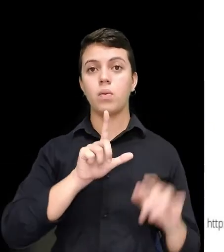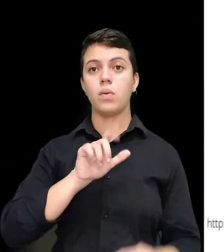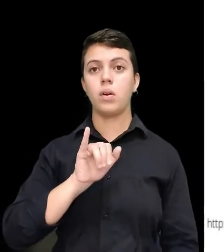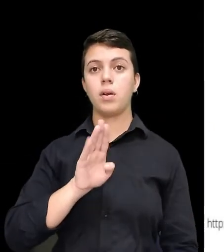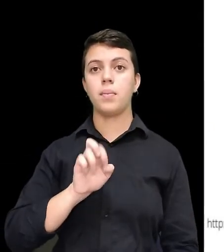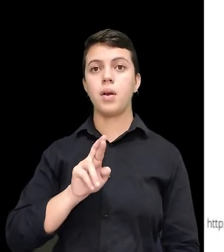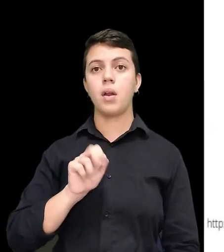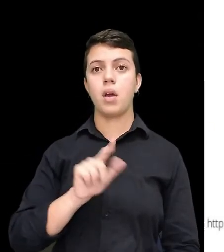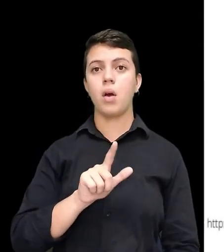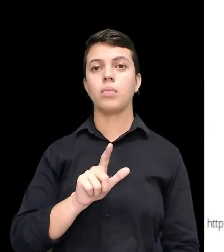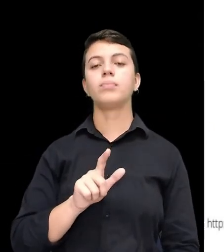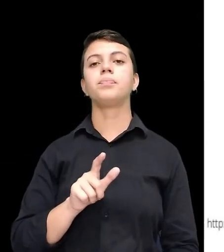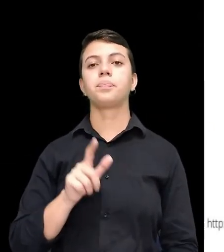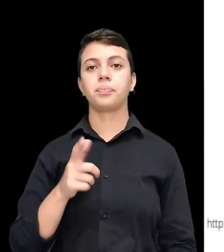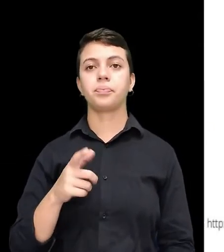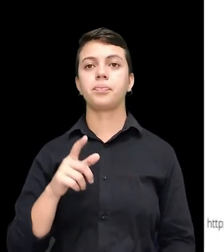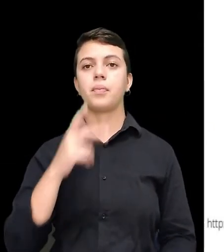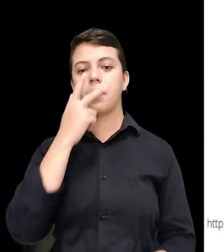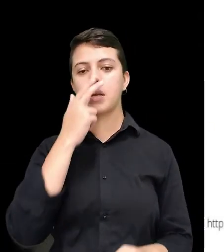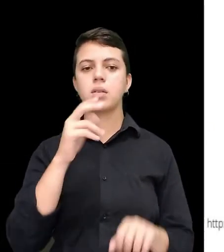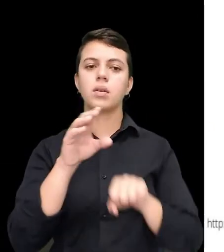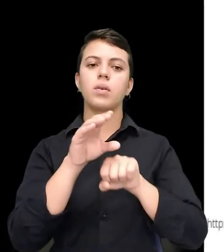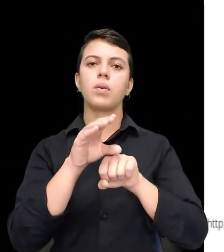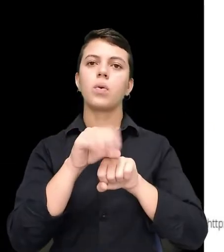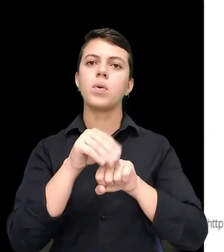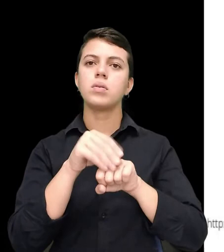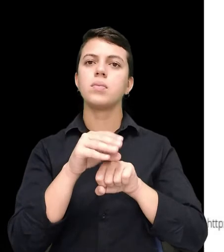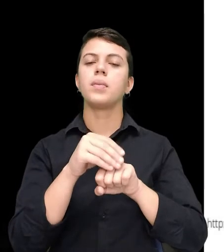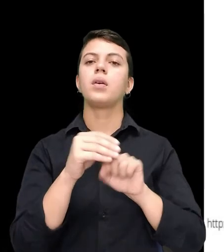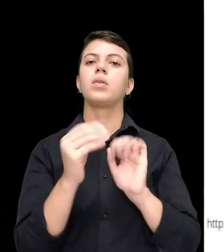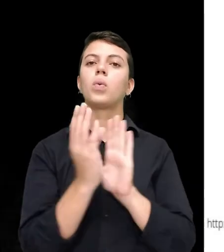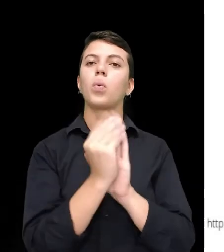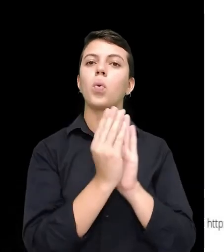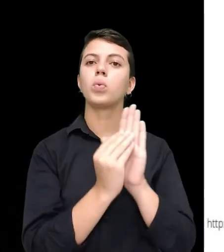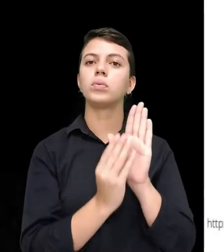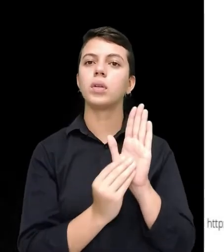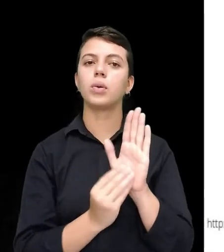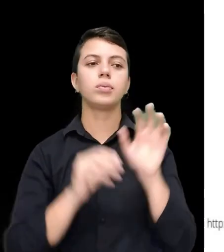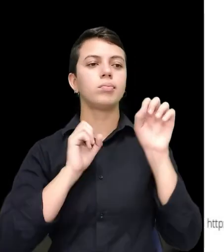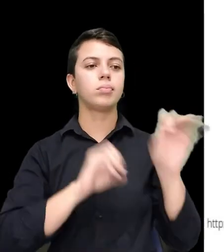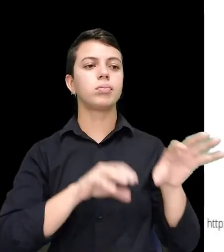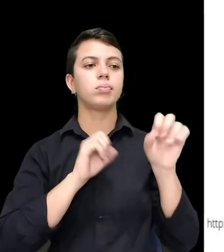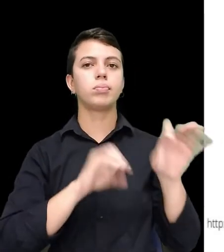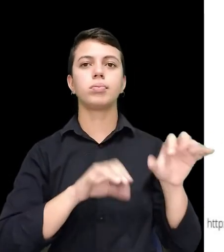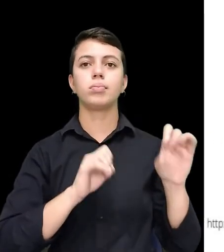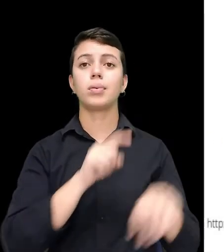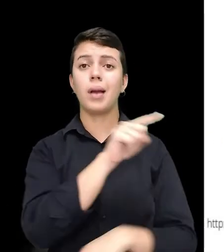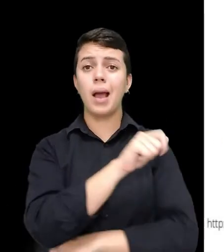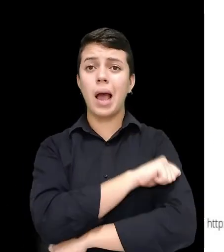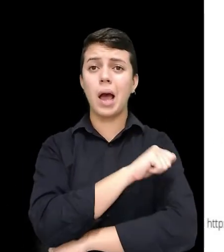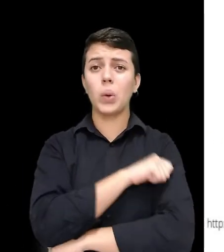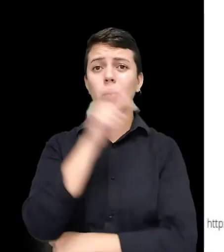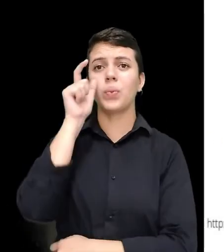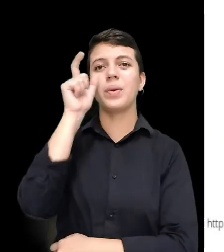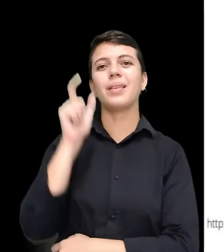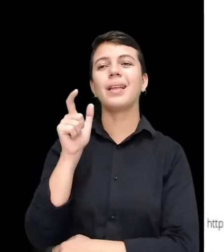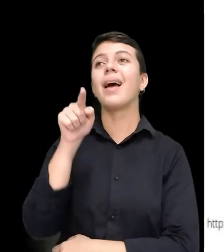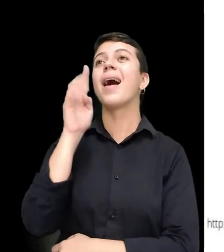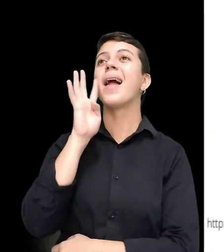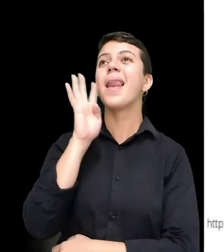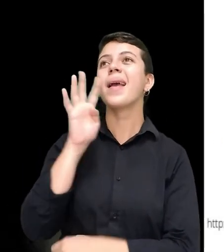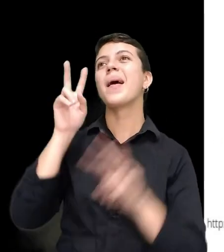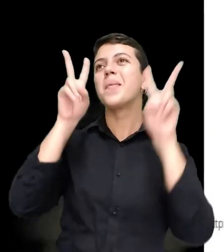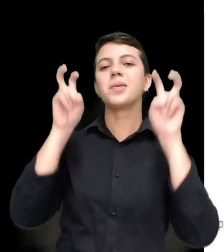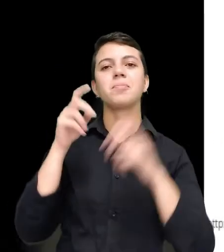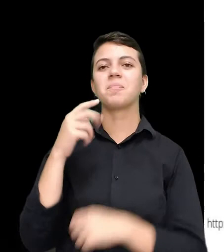então que esses conteúdos eles são desvinculados dos interesses dos alunos, muito mais para cumprir